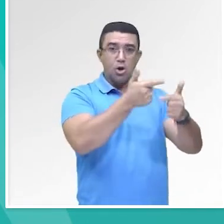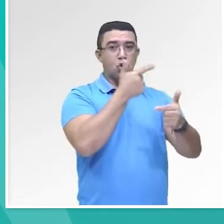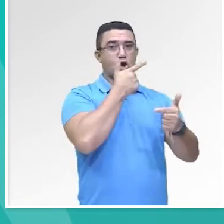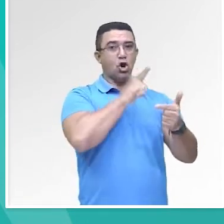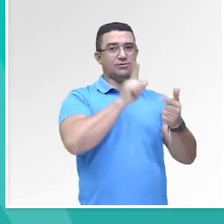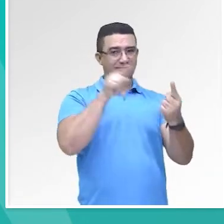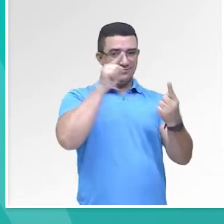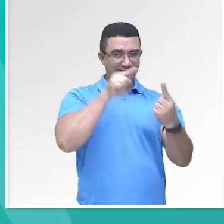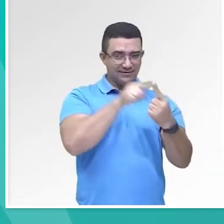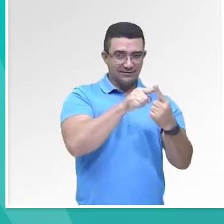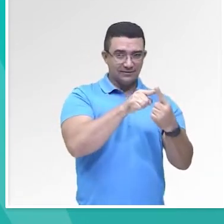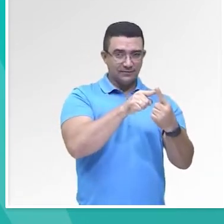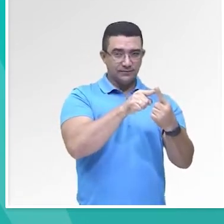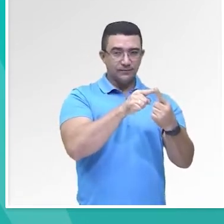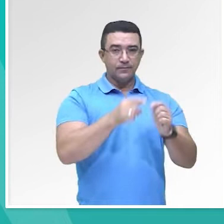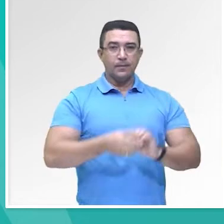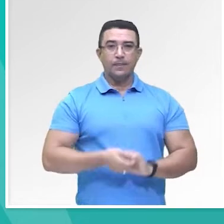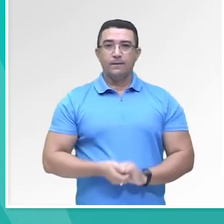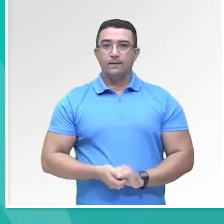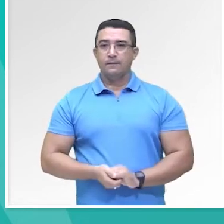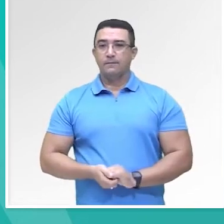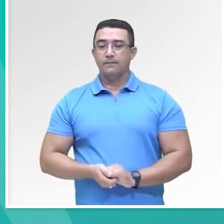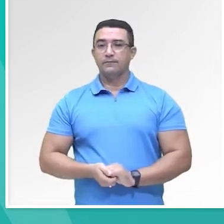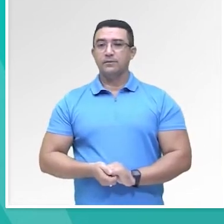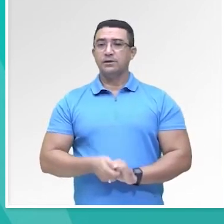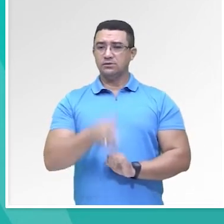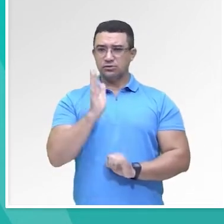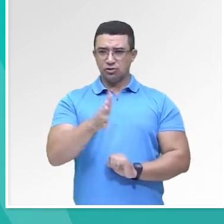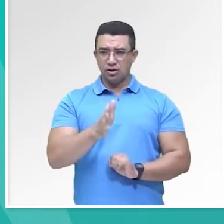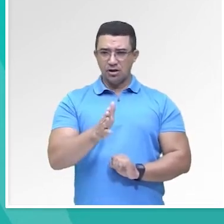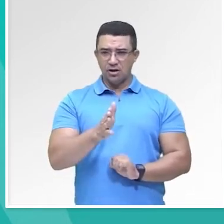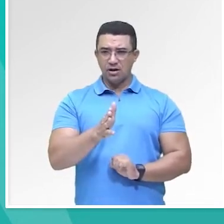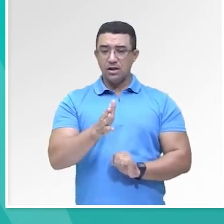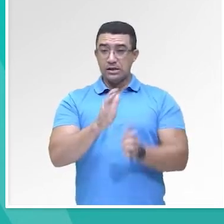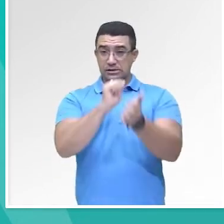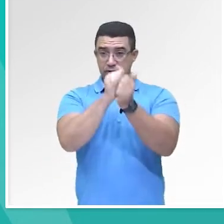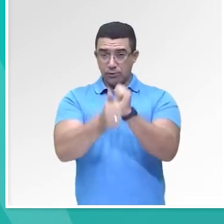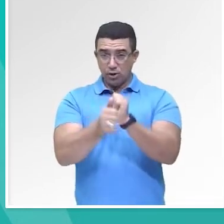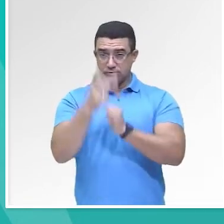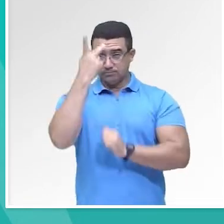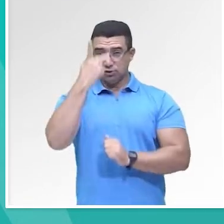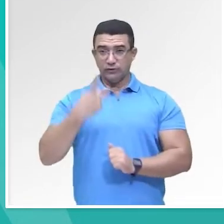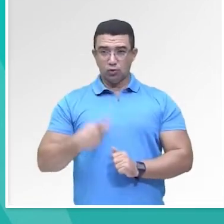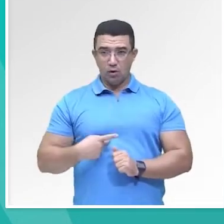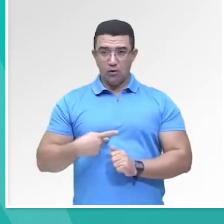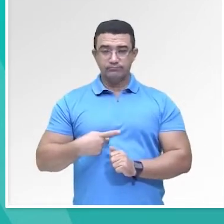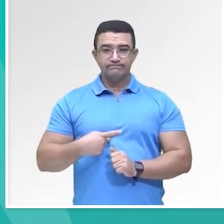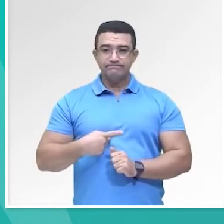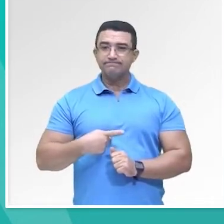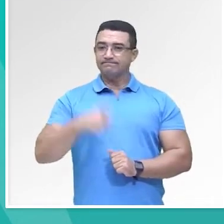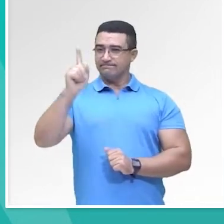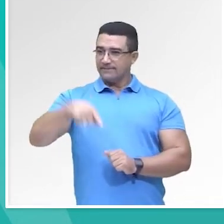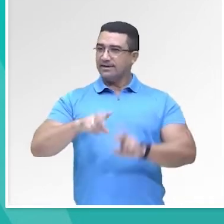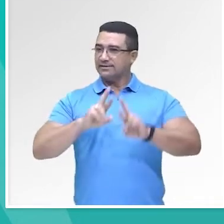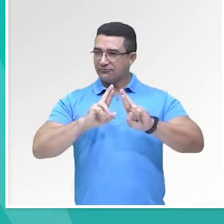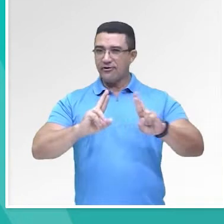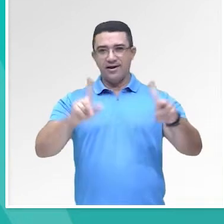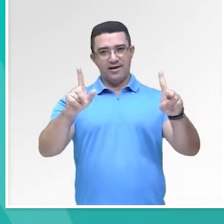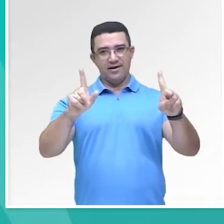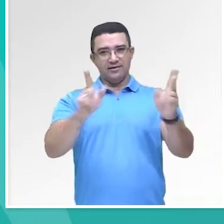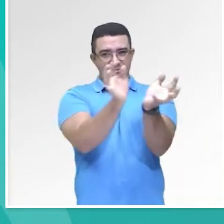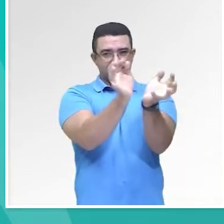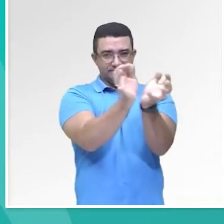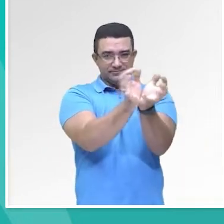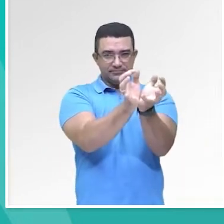objetivo. Já os esportes individuais são diferentes dos coletivos. Se